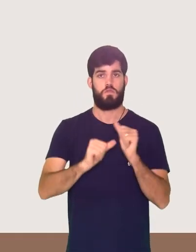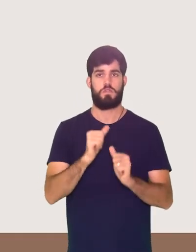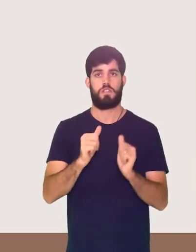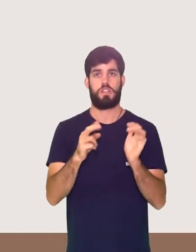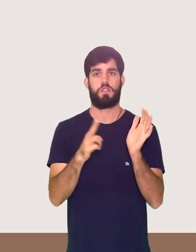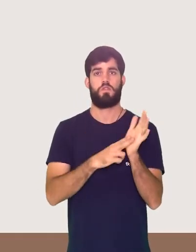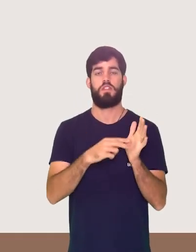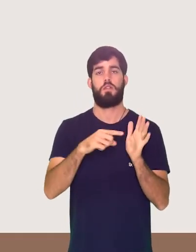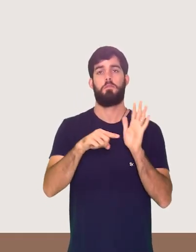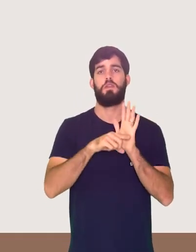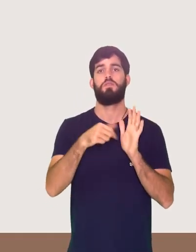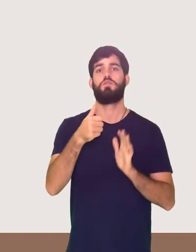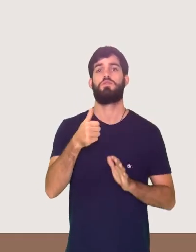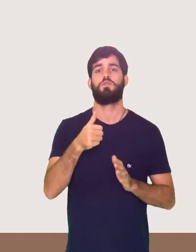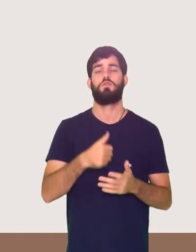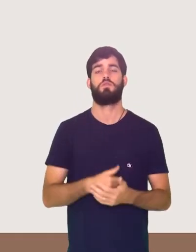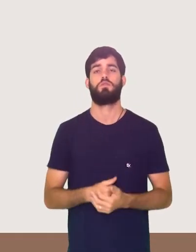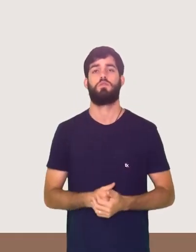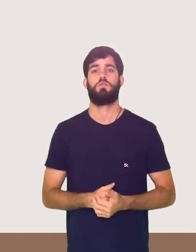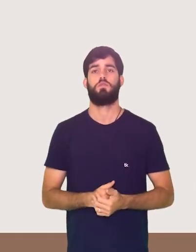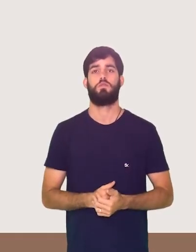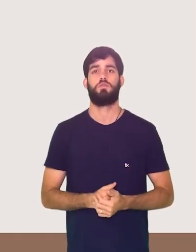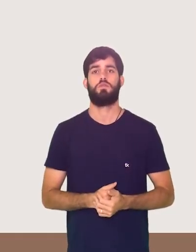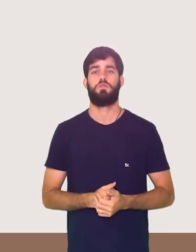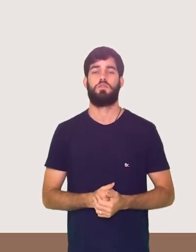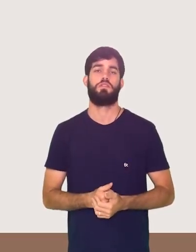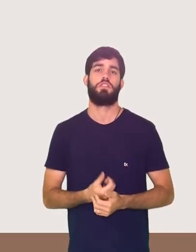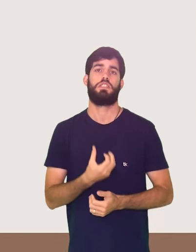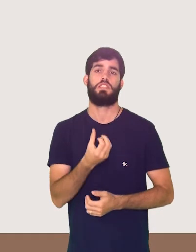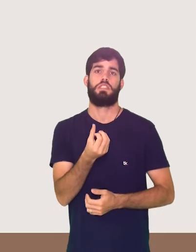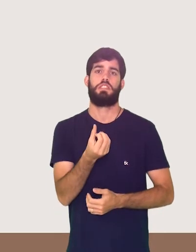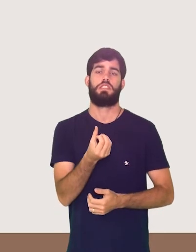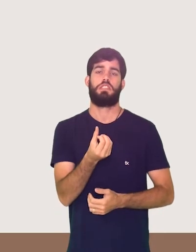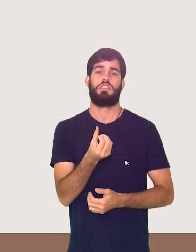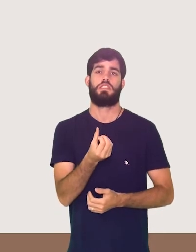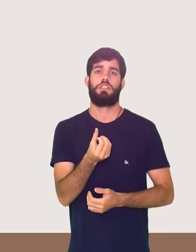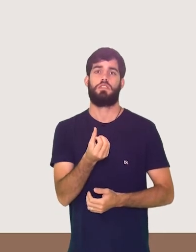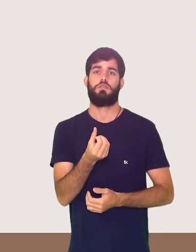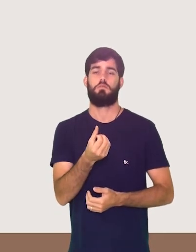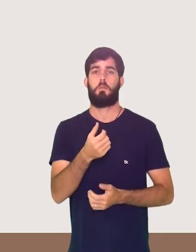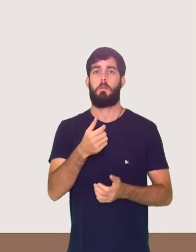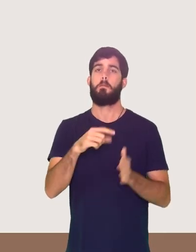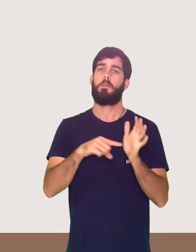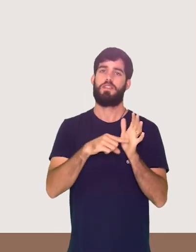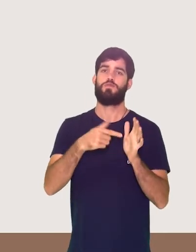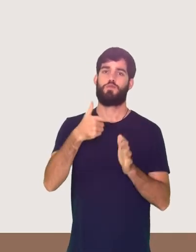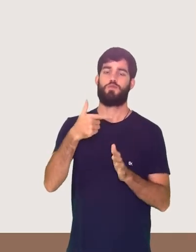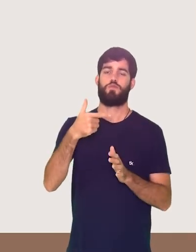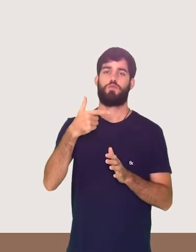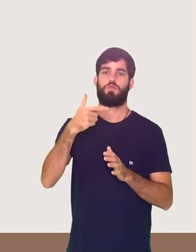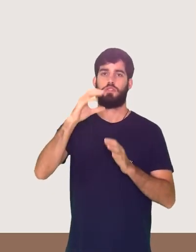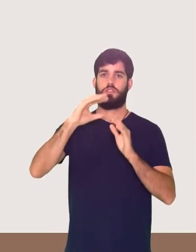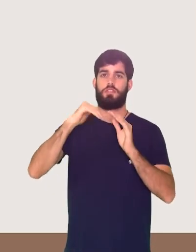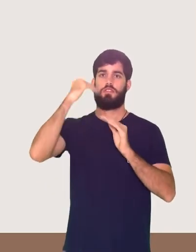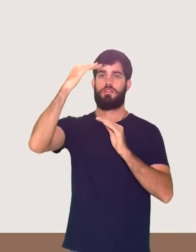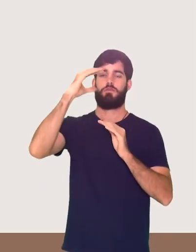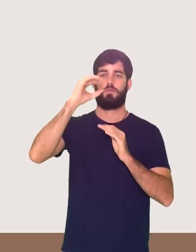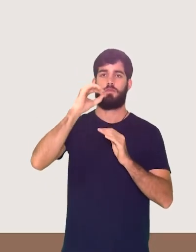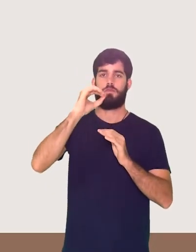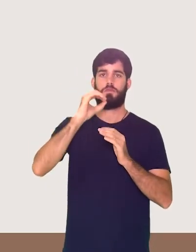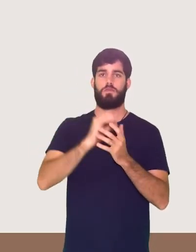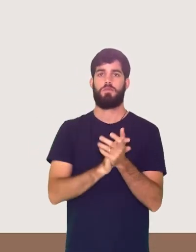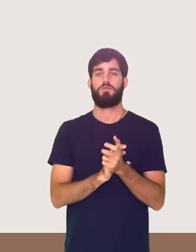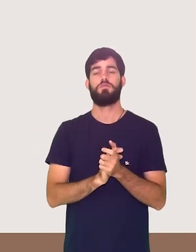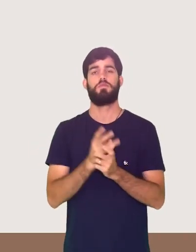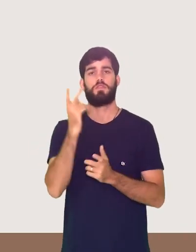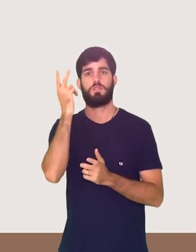menos 2, então são 6 cargas negativas. Se ele é menos 2, você coloca menos 2 em cima do oxigênio. É o NOx natural do